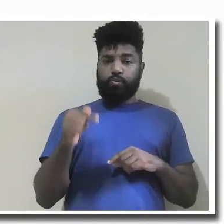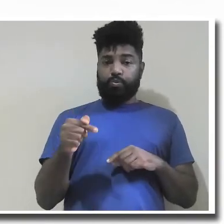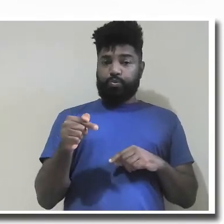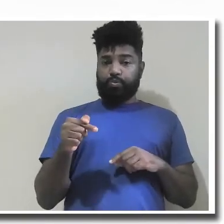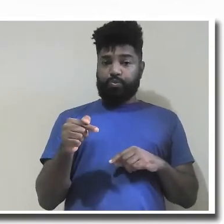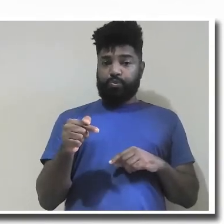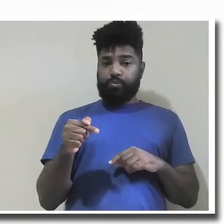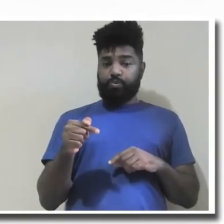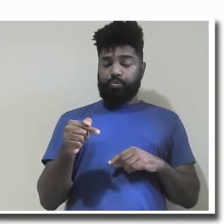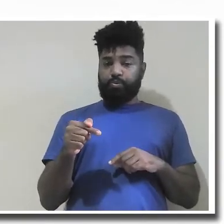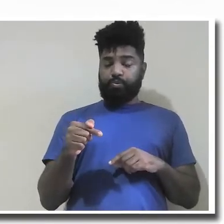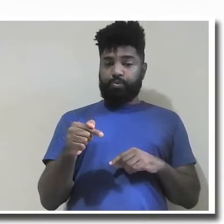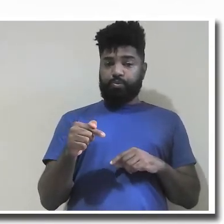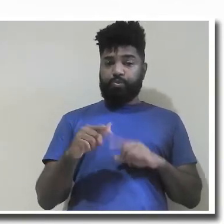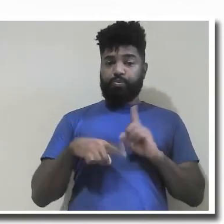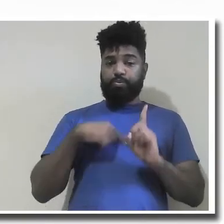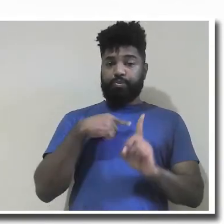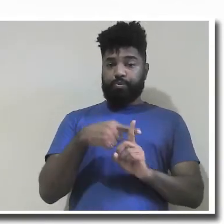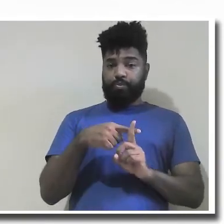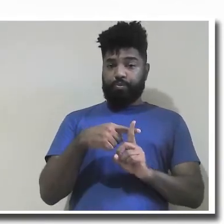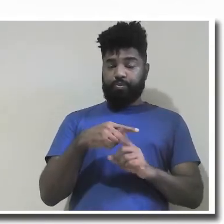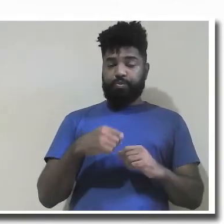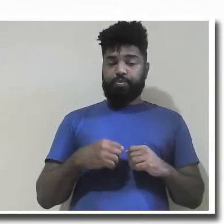7 mais